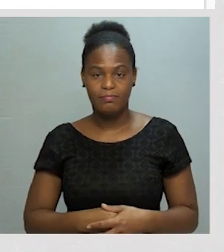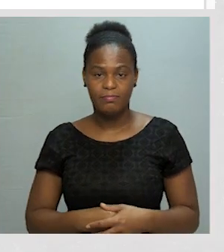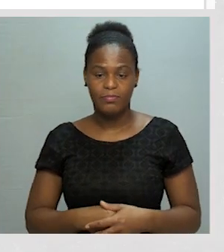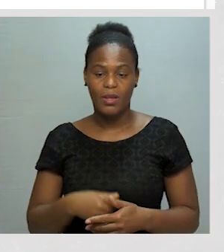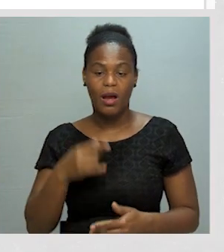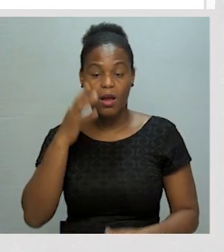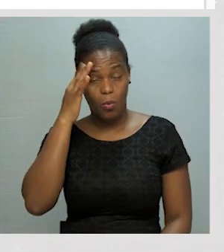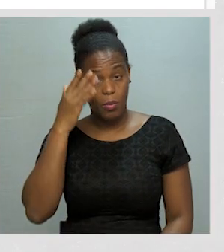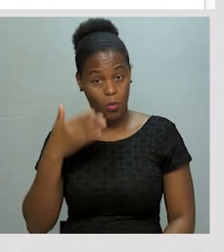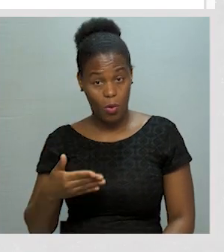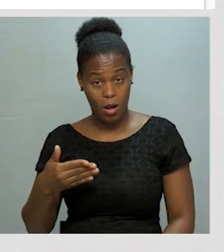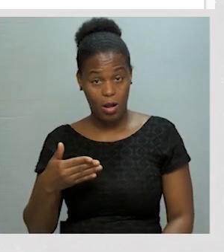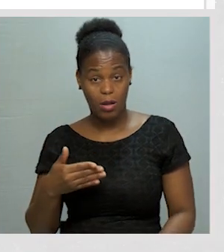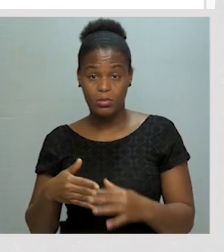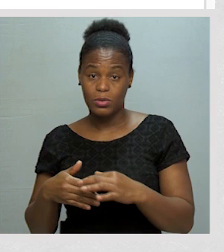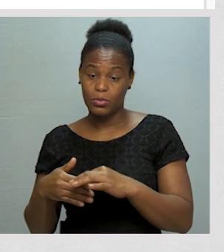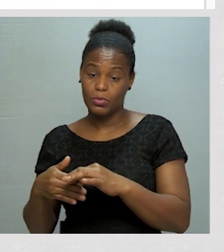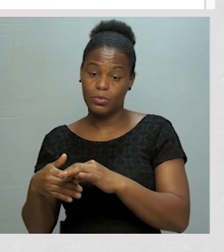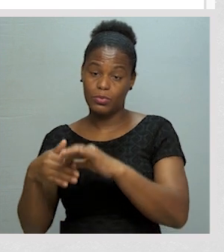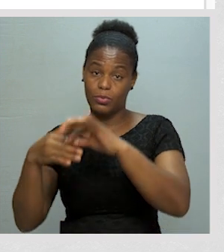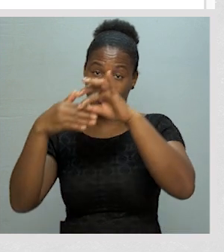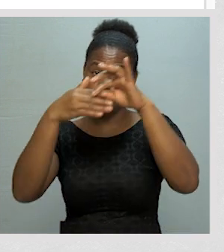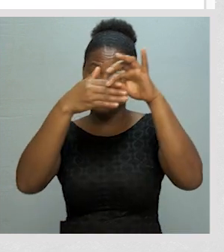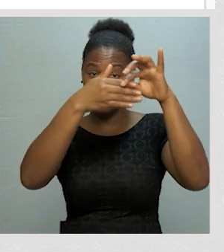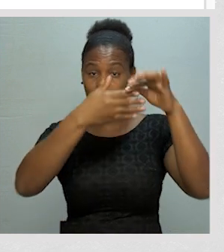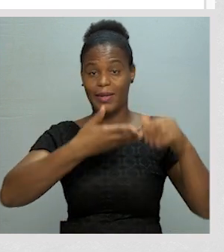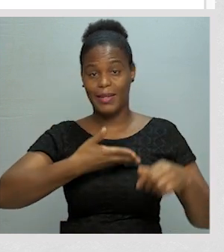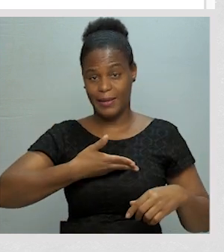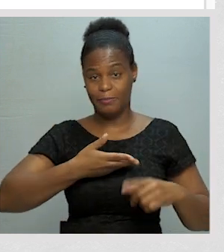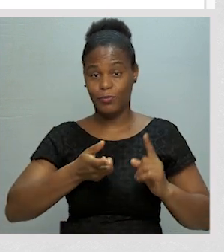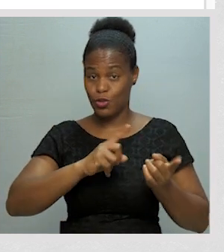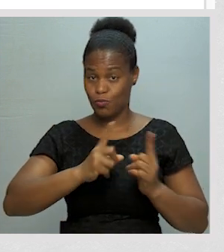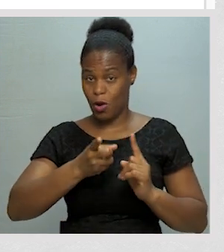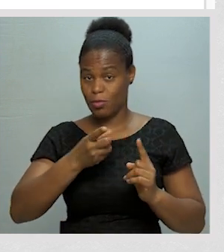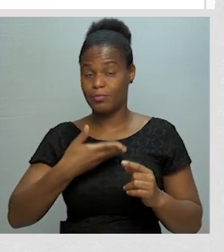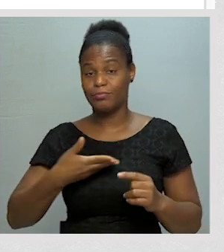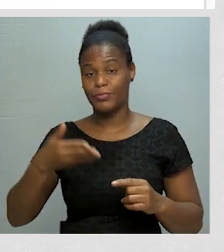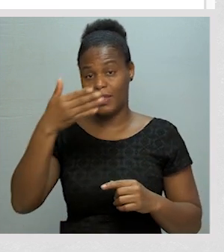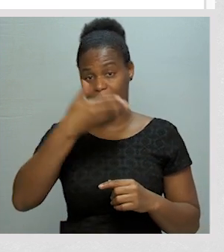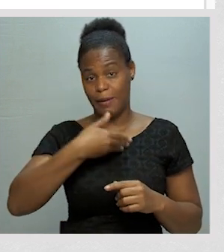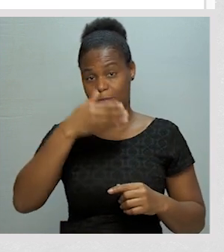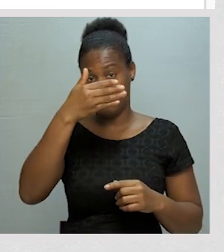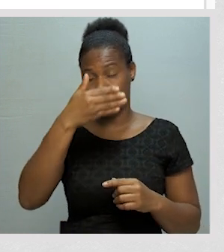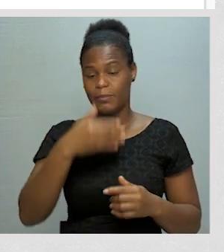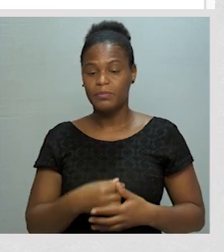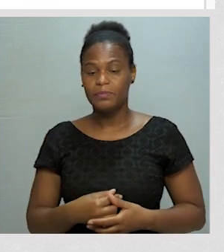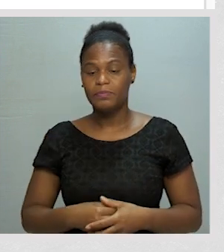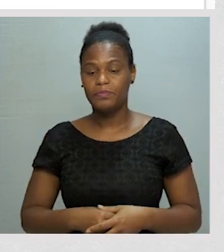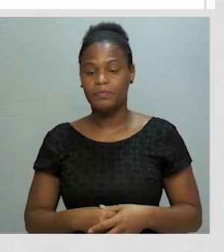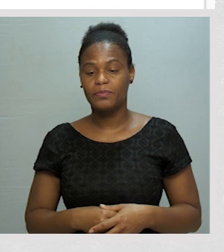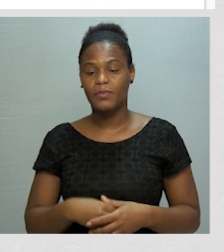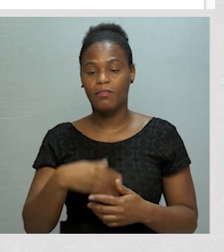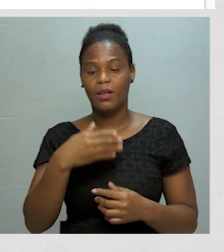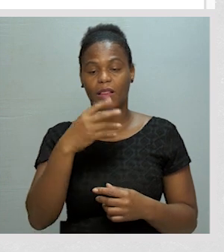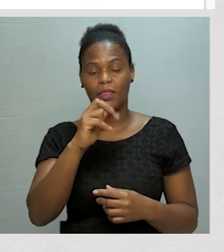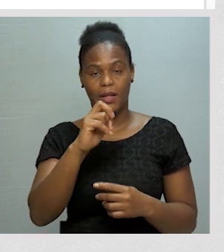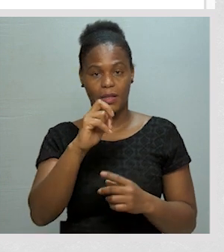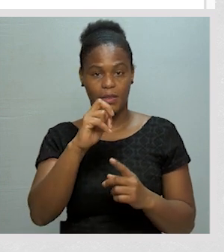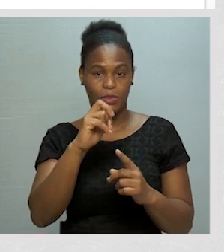Sempre, vocês já sabem disto, o sinal depois de unidade, dezena, centena, vem um sinal a